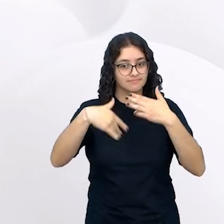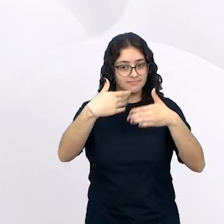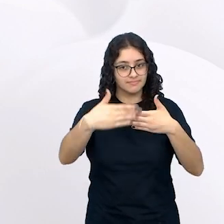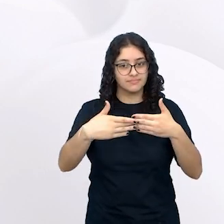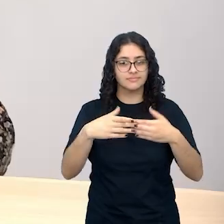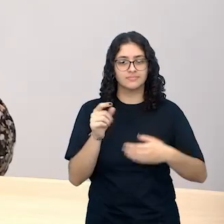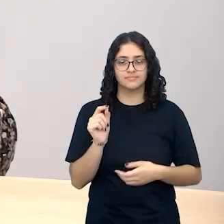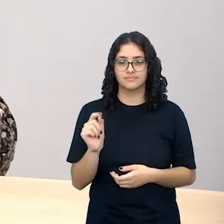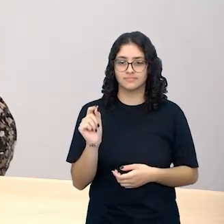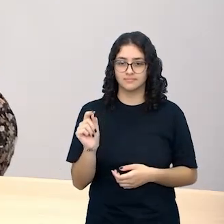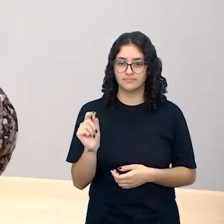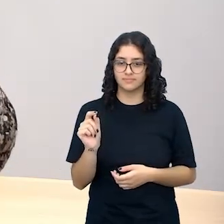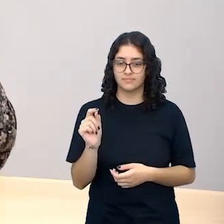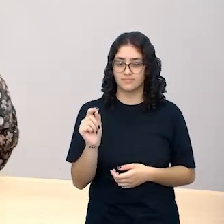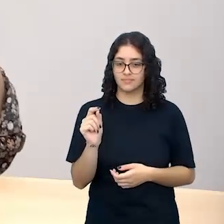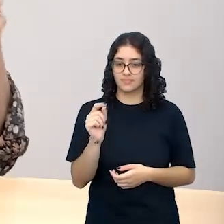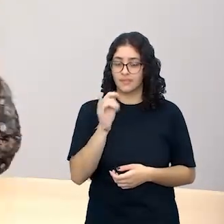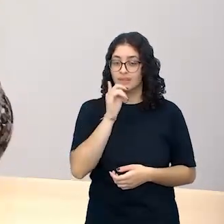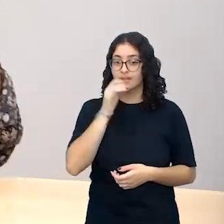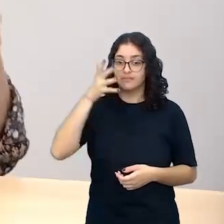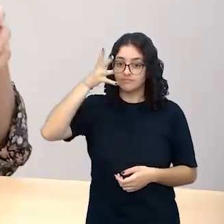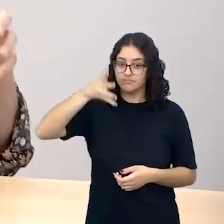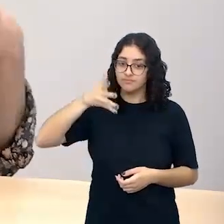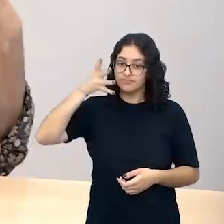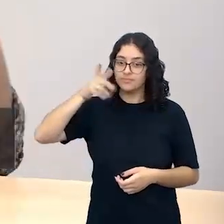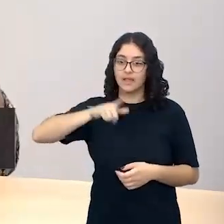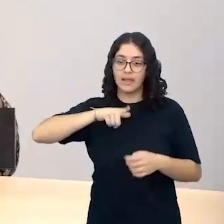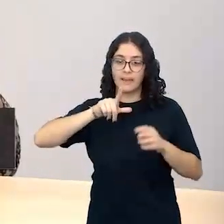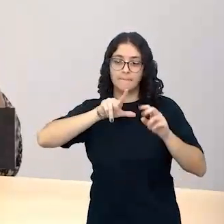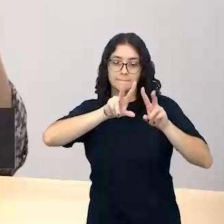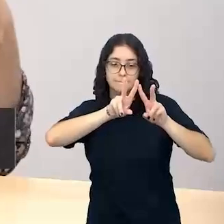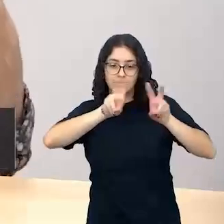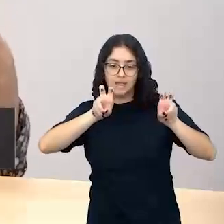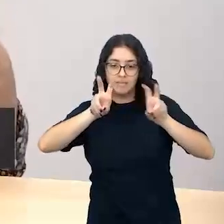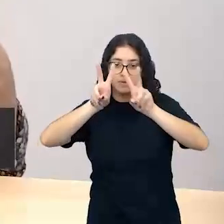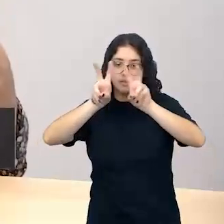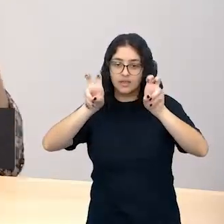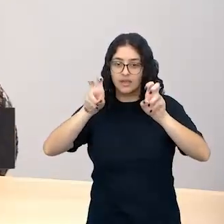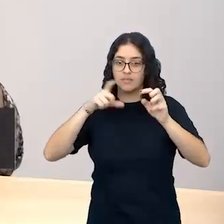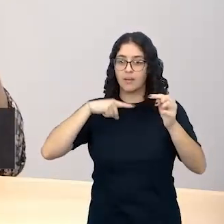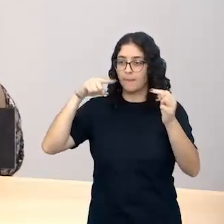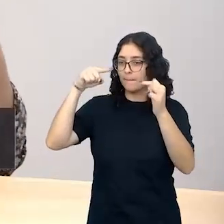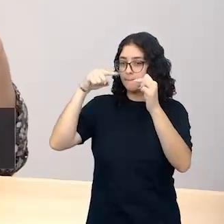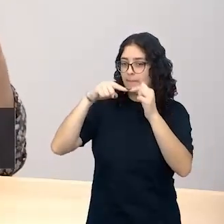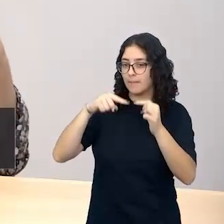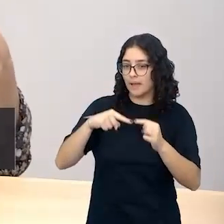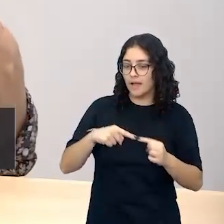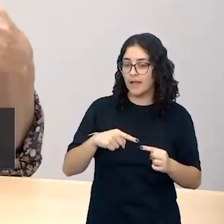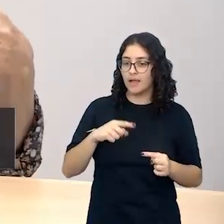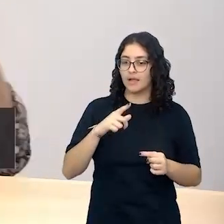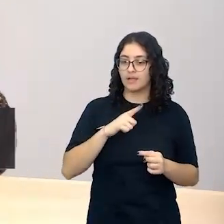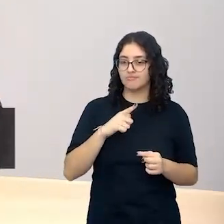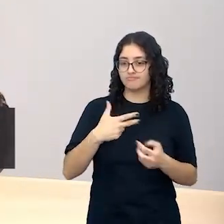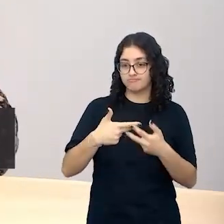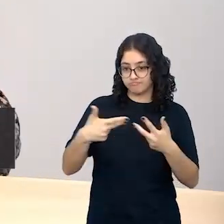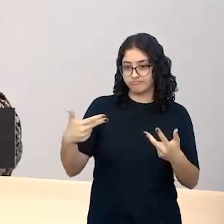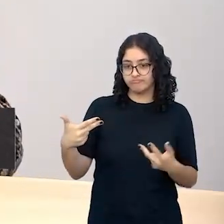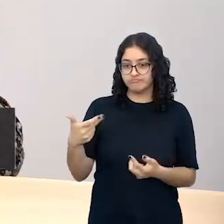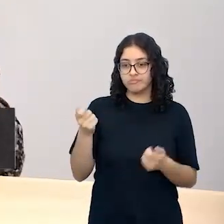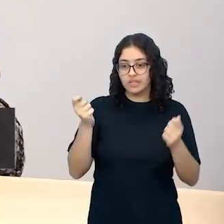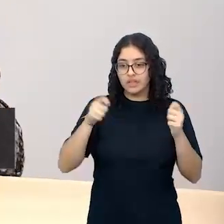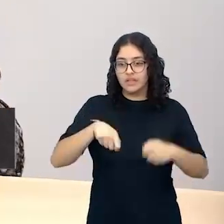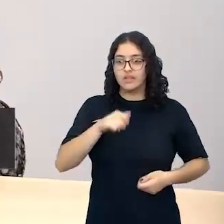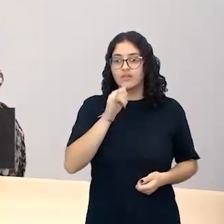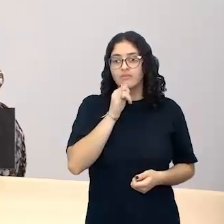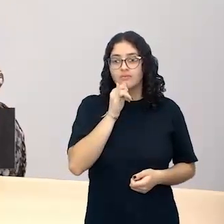ele também, você pode, vários temas ligados a um tema central, né, vários pequenos subtemas, e pode ser,